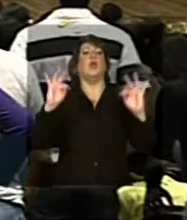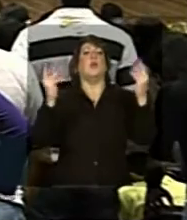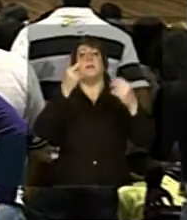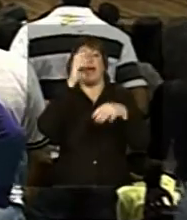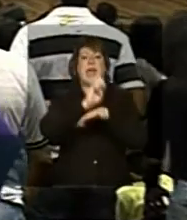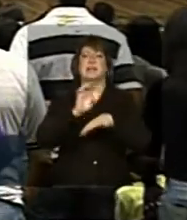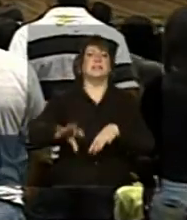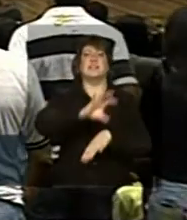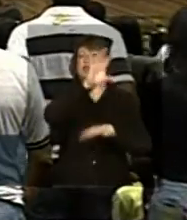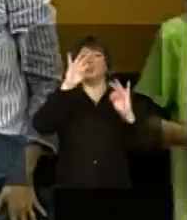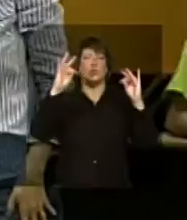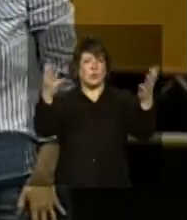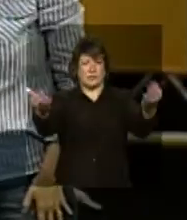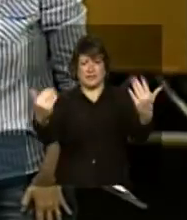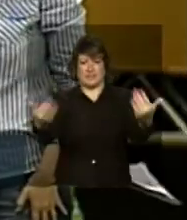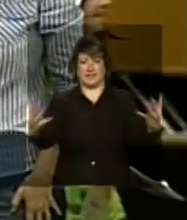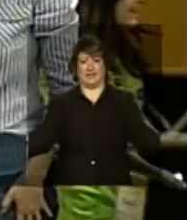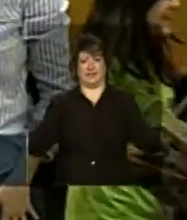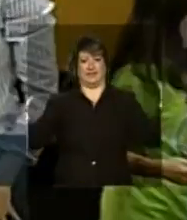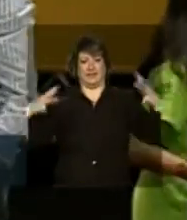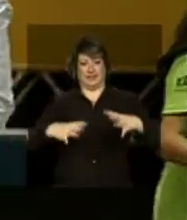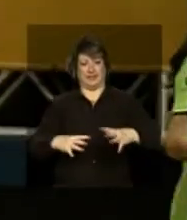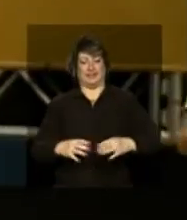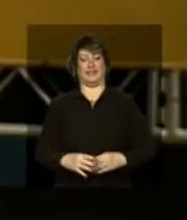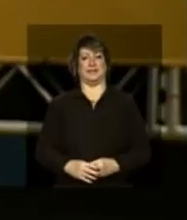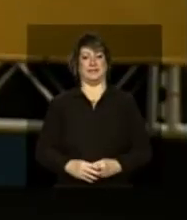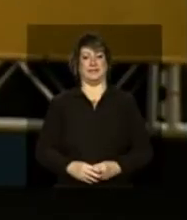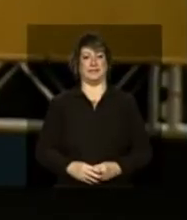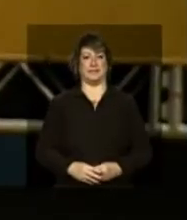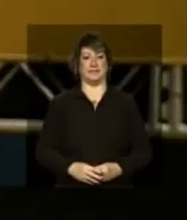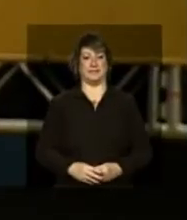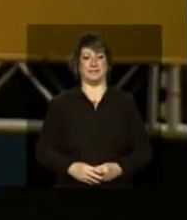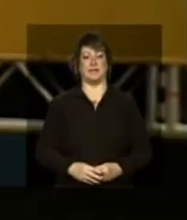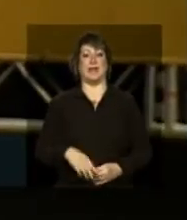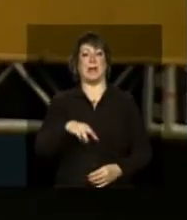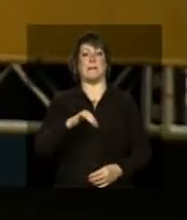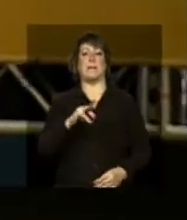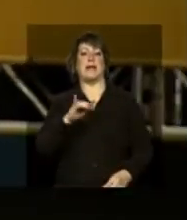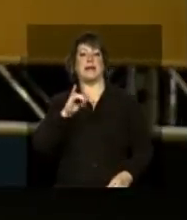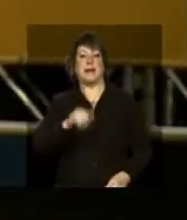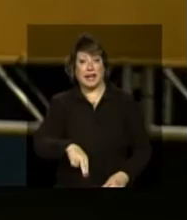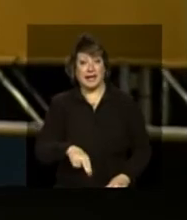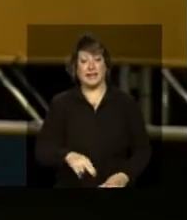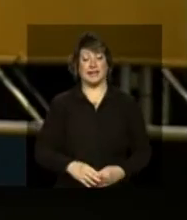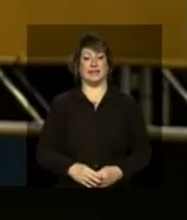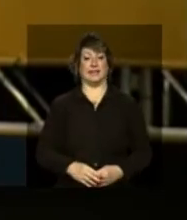os estados. Miriam, por favor, Miriam. Chamar a Miriam. A Miriam.